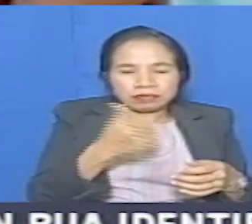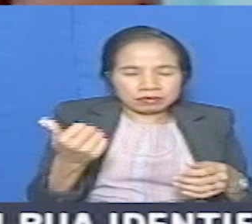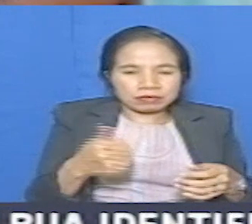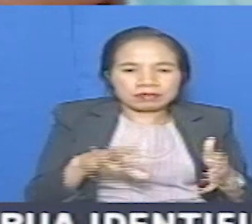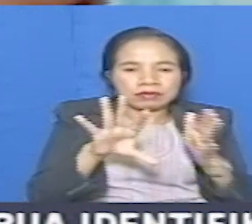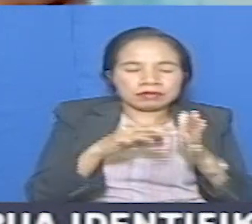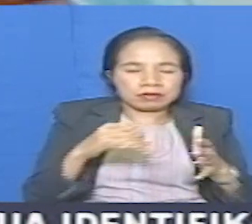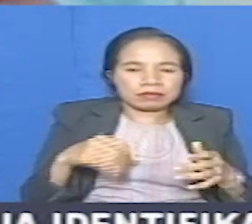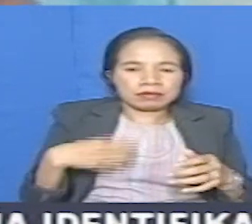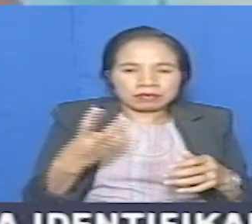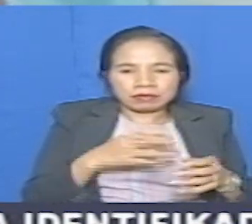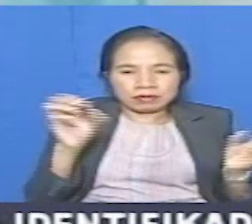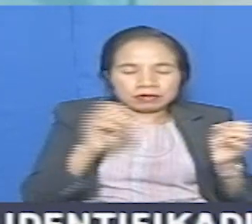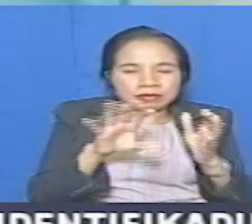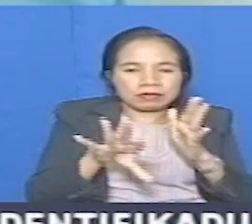Ita hotu se hetan.